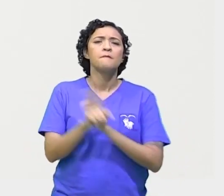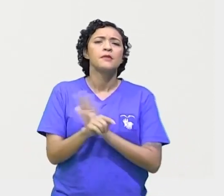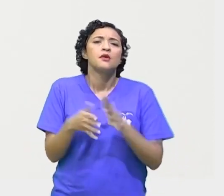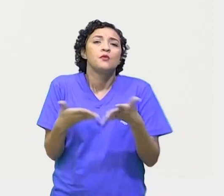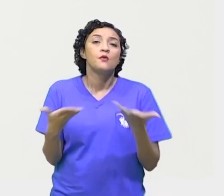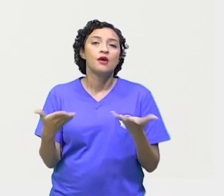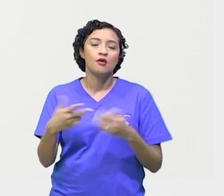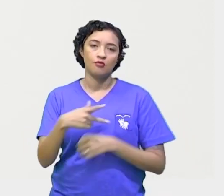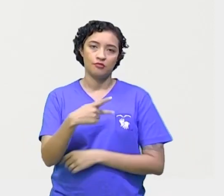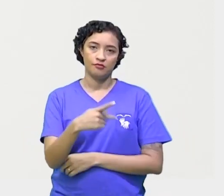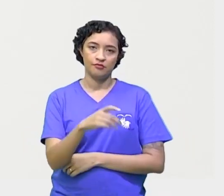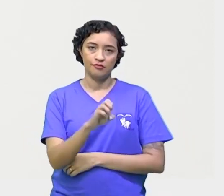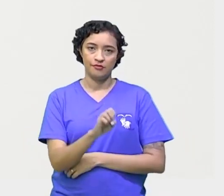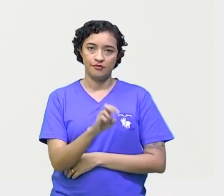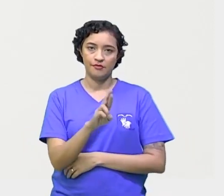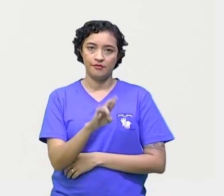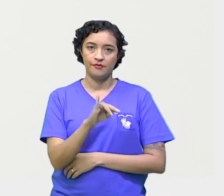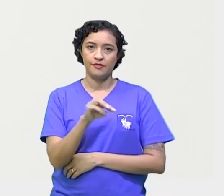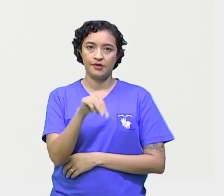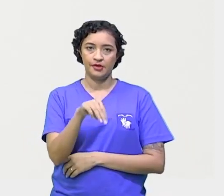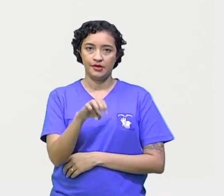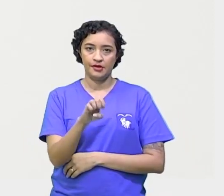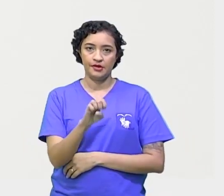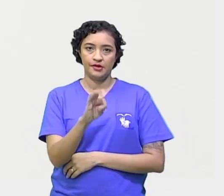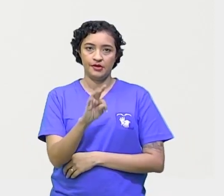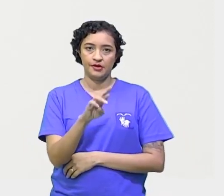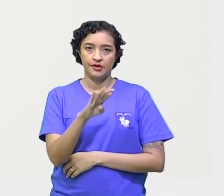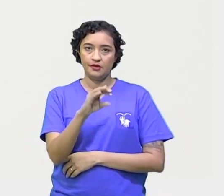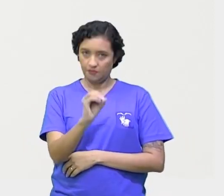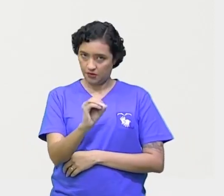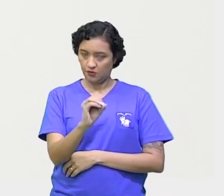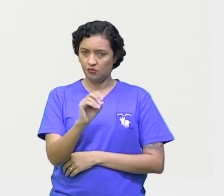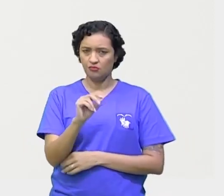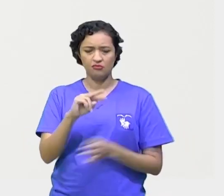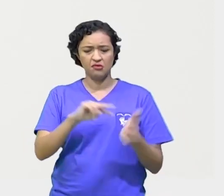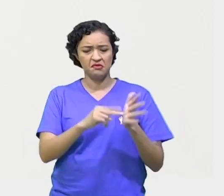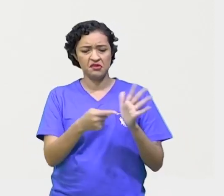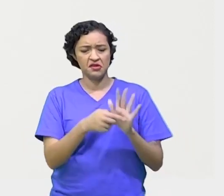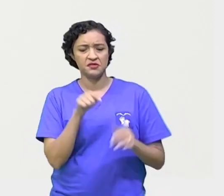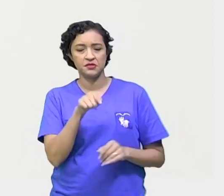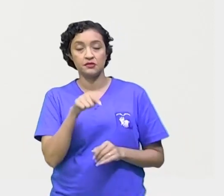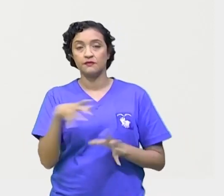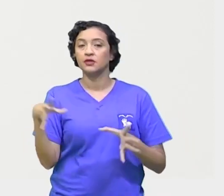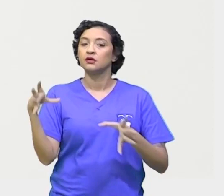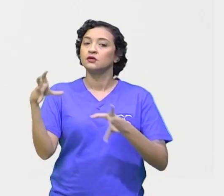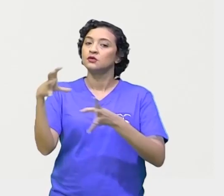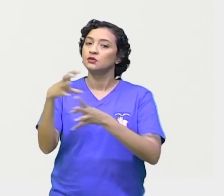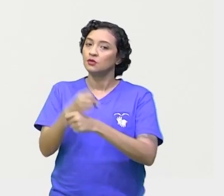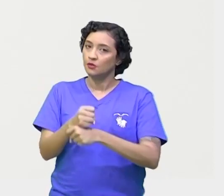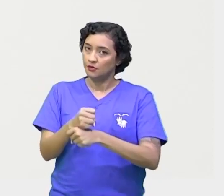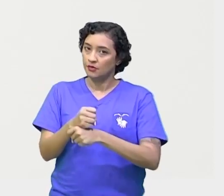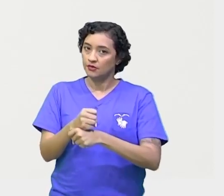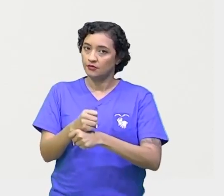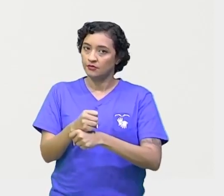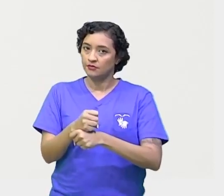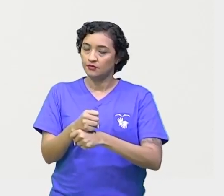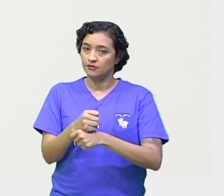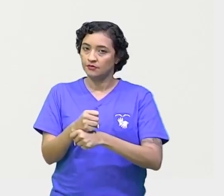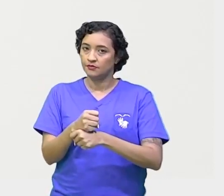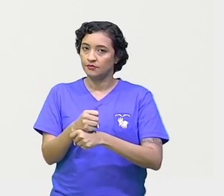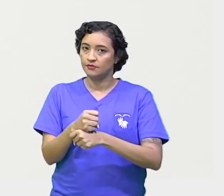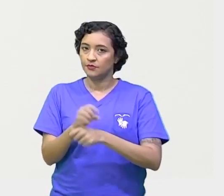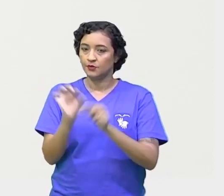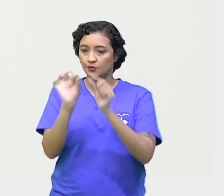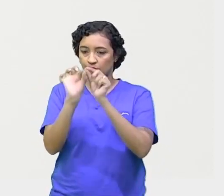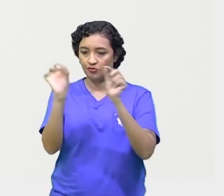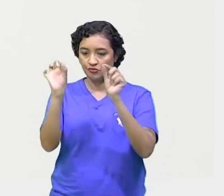quê perímetro muito bem vamos raciocinar que que é perímetro perímetro é a soma dos